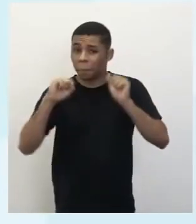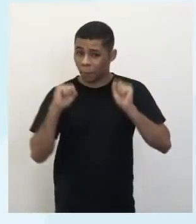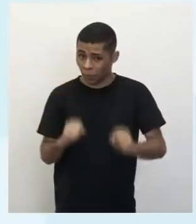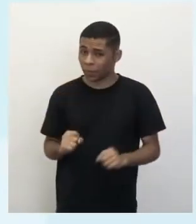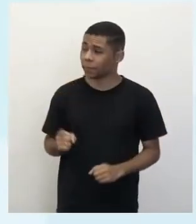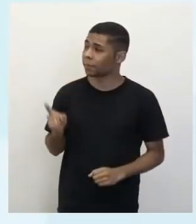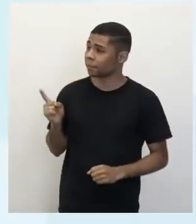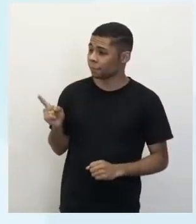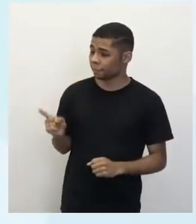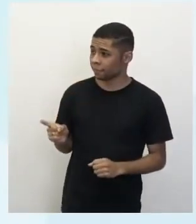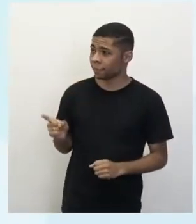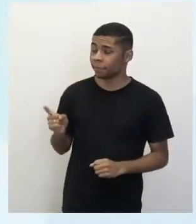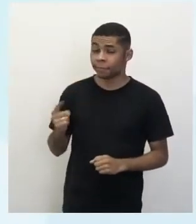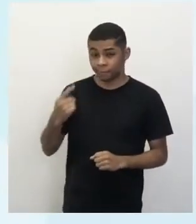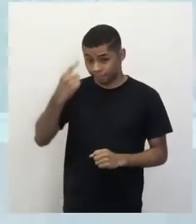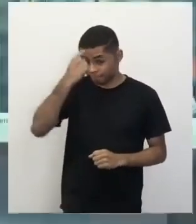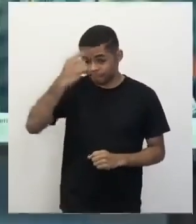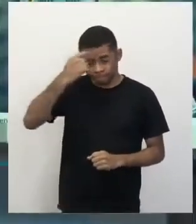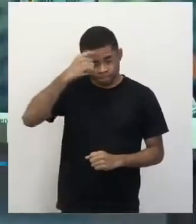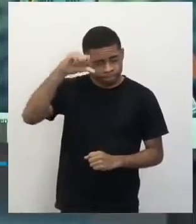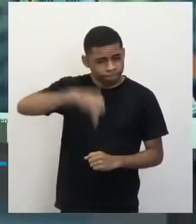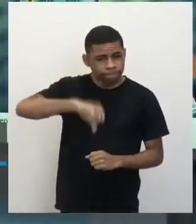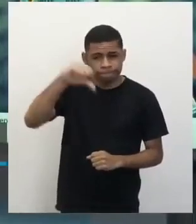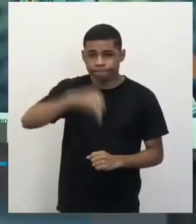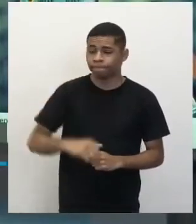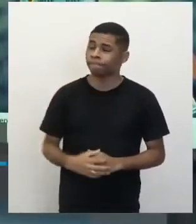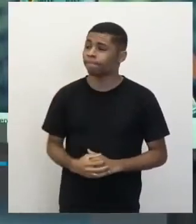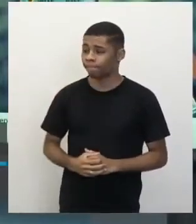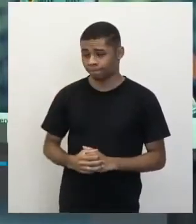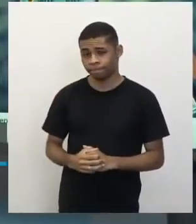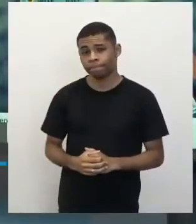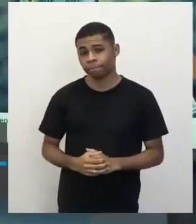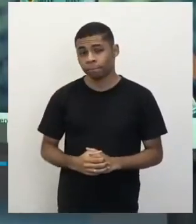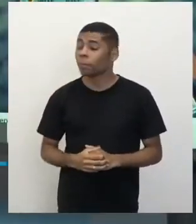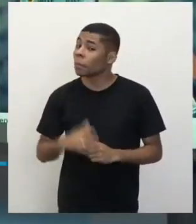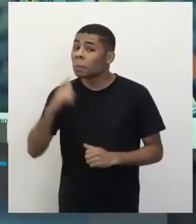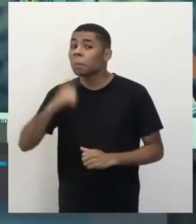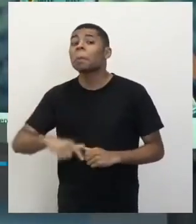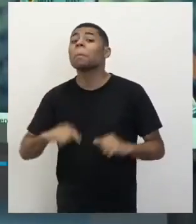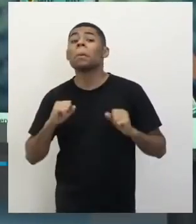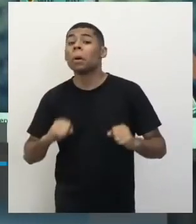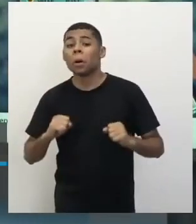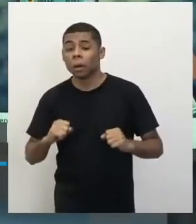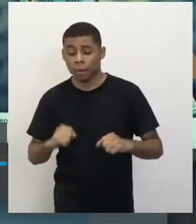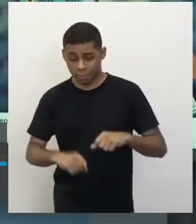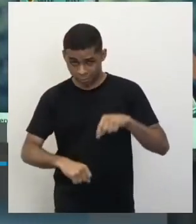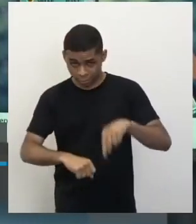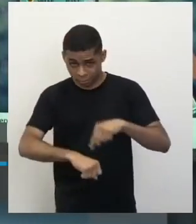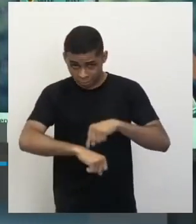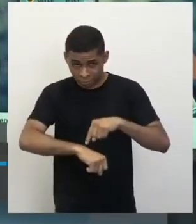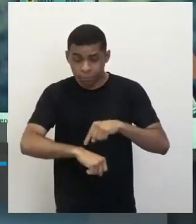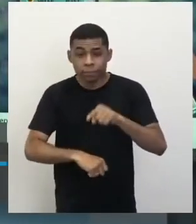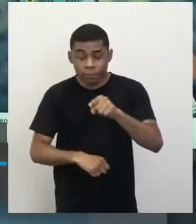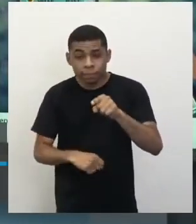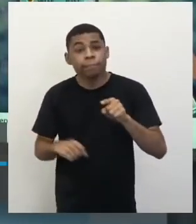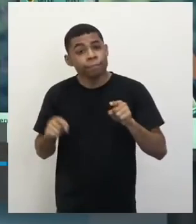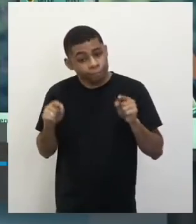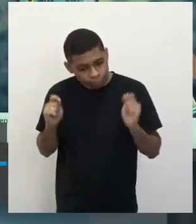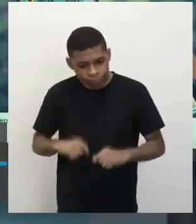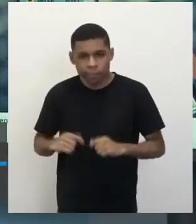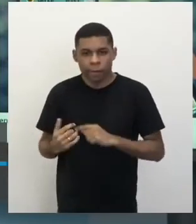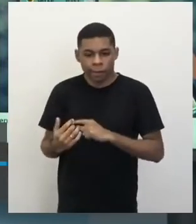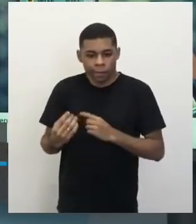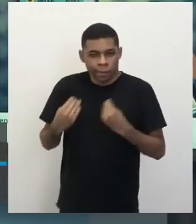causar transtornos psicológicos, né, irreversíveis. E também podemos até pensar que agora também na questão física,